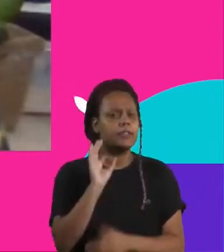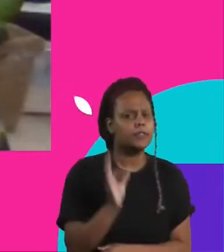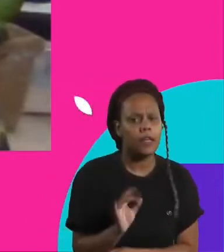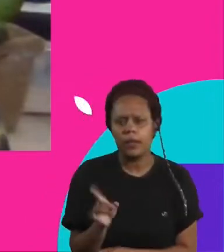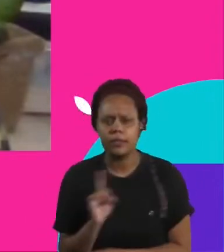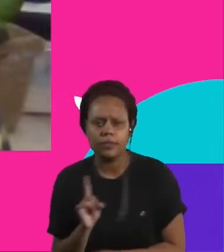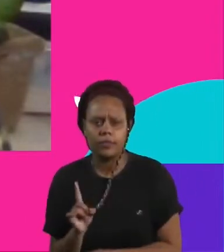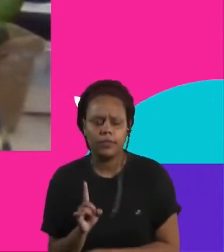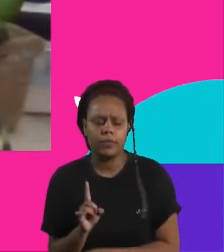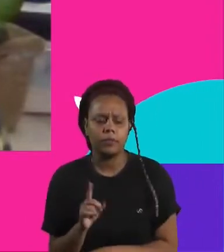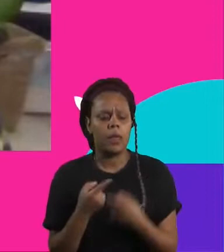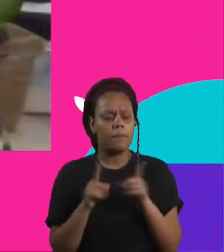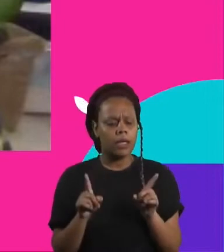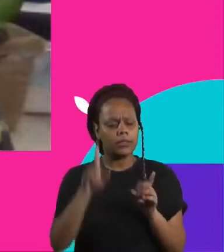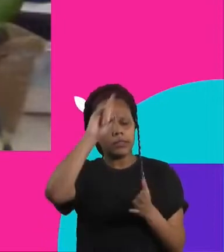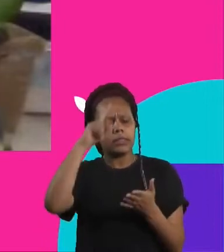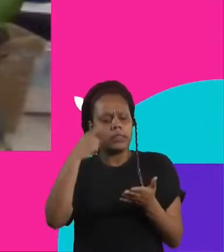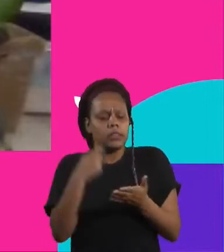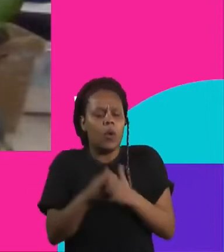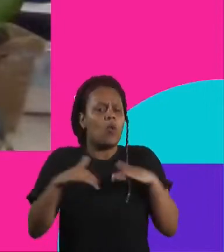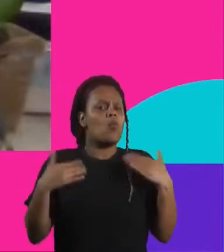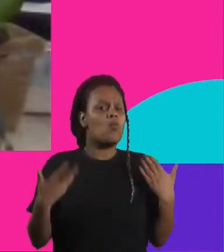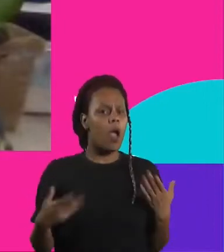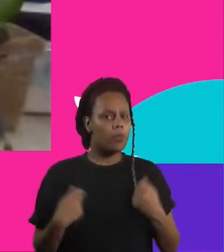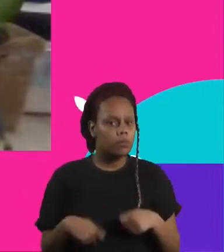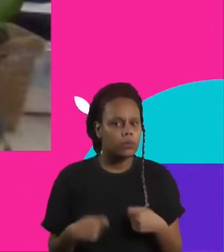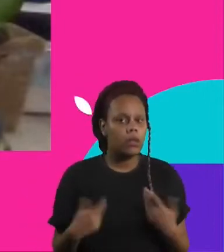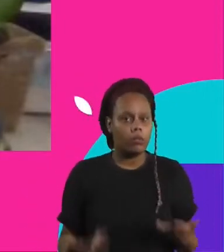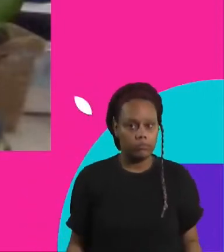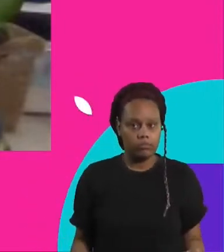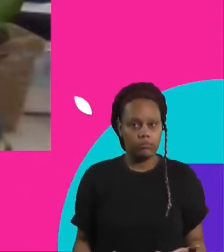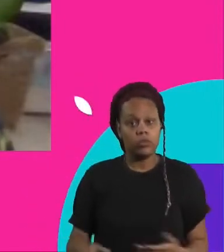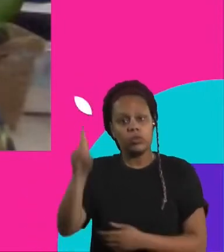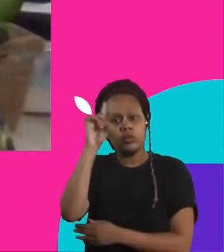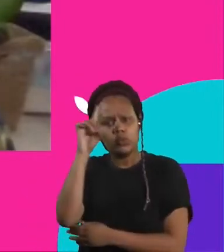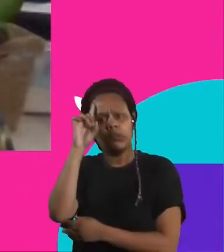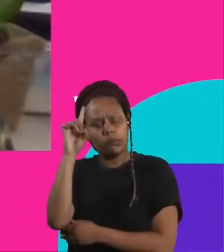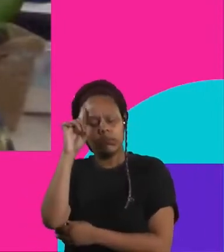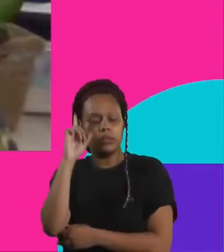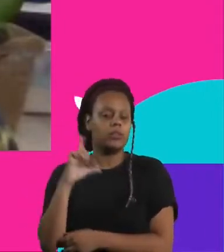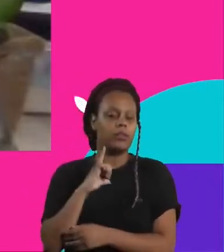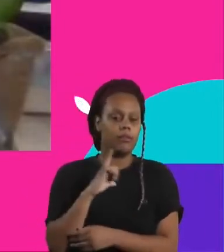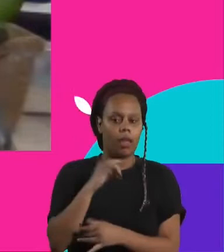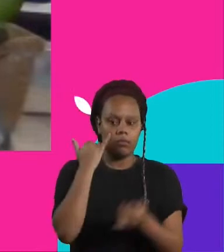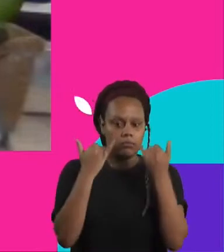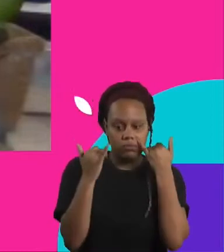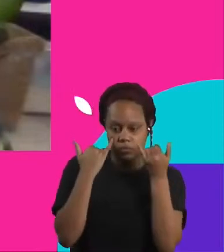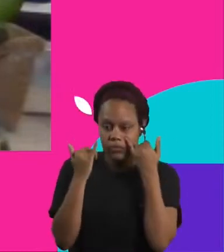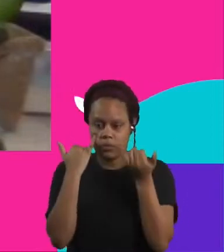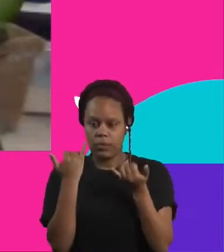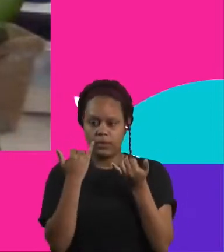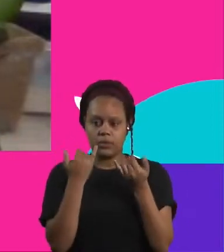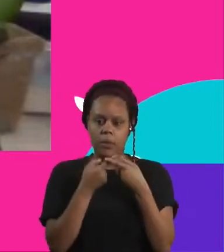pergunta é que decisão que a gente precisa tomar todo dia e que a gente precisa de uma informação. E aí, definir quais são essas